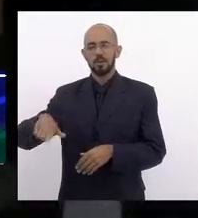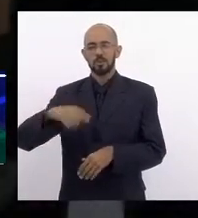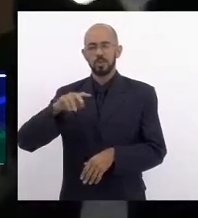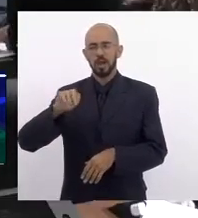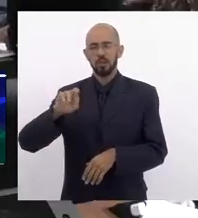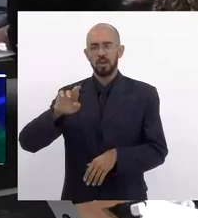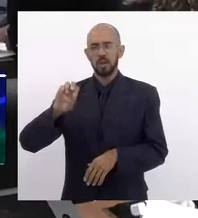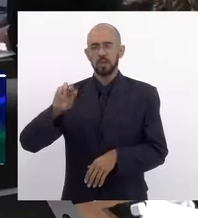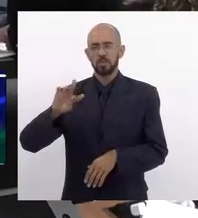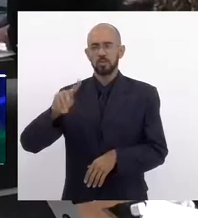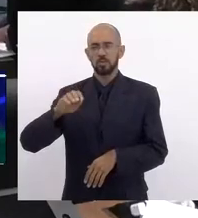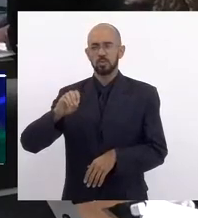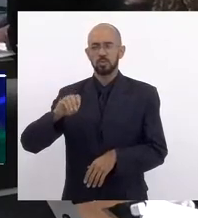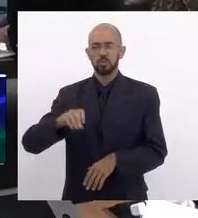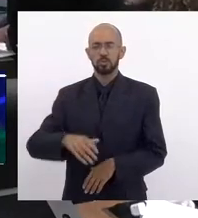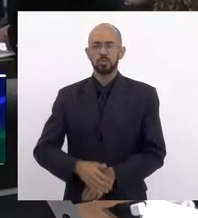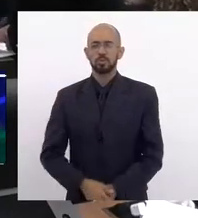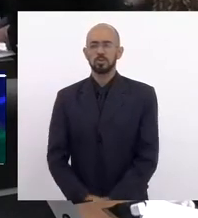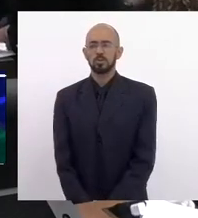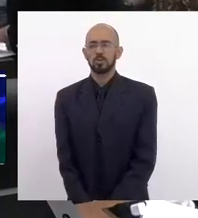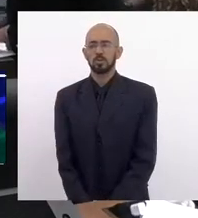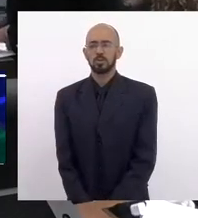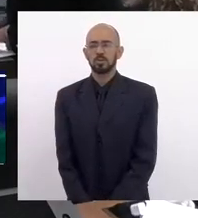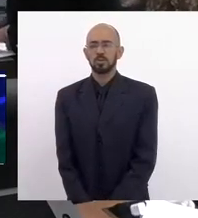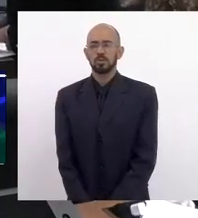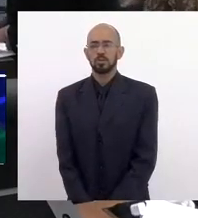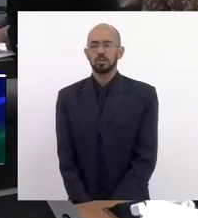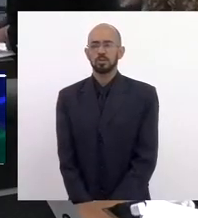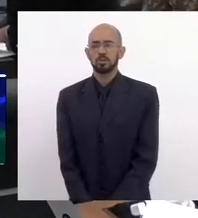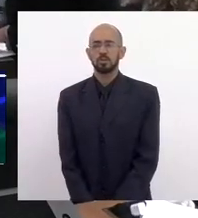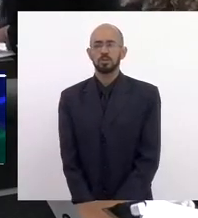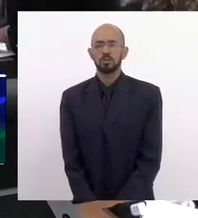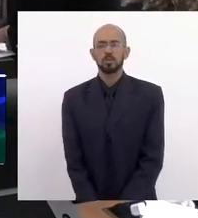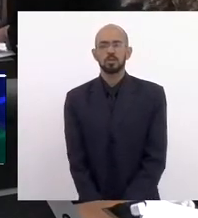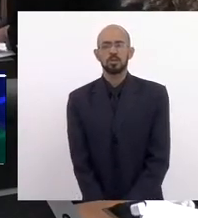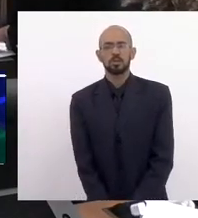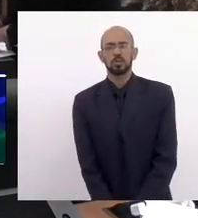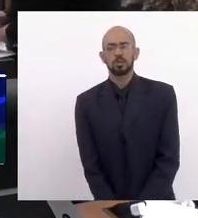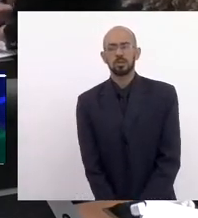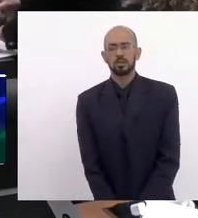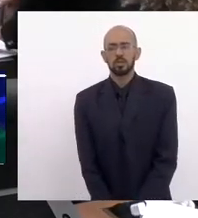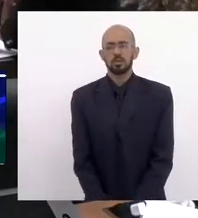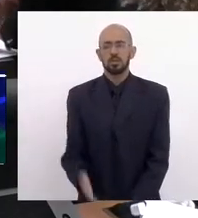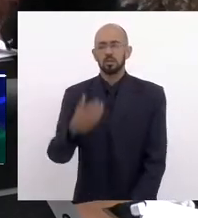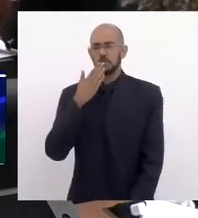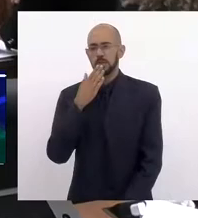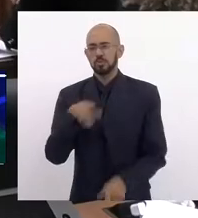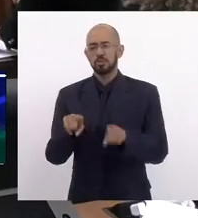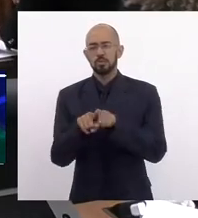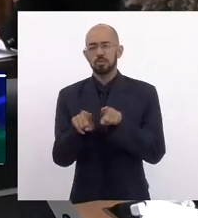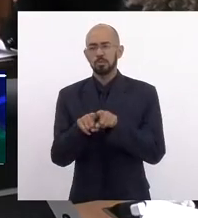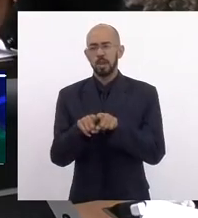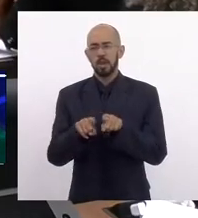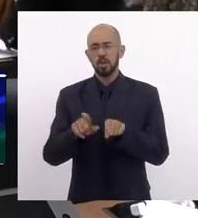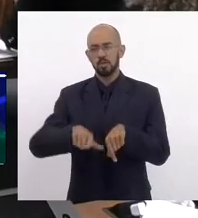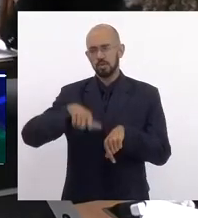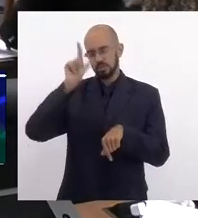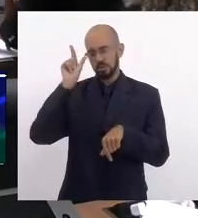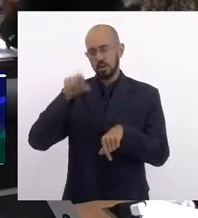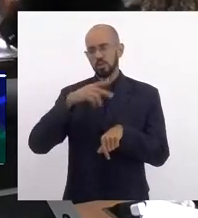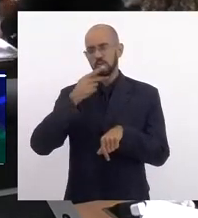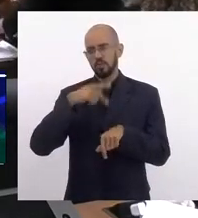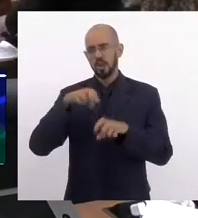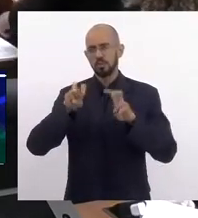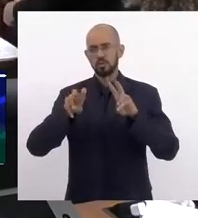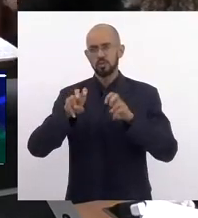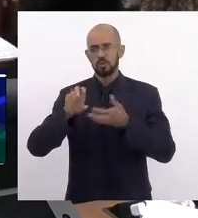Vossa Excelência que pode continuar aí para dar o parecer pela Comissão de Orçamento,